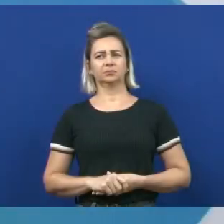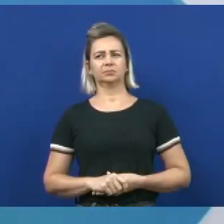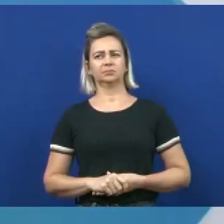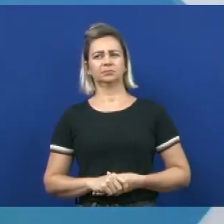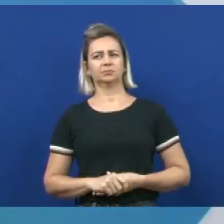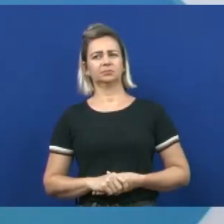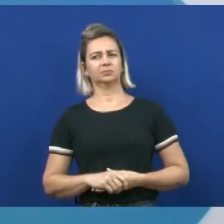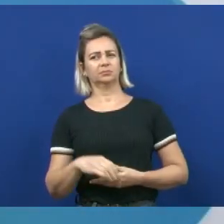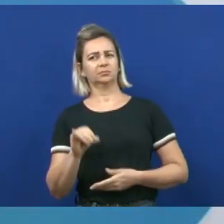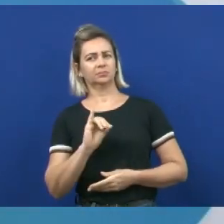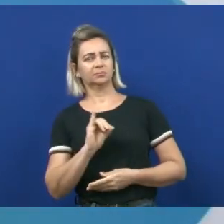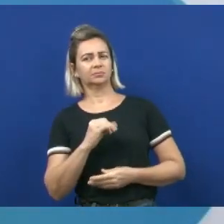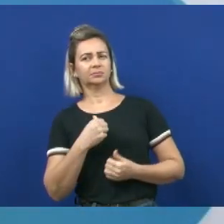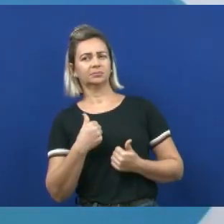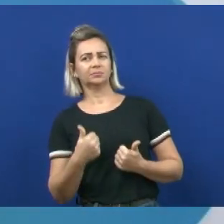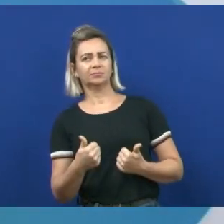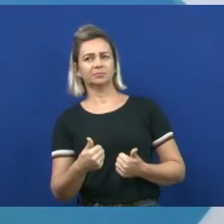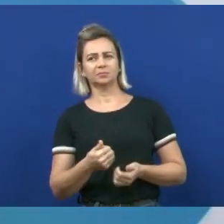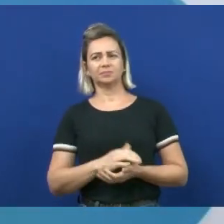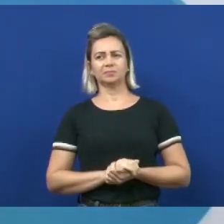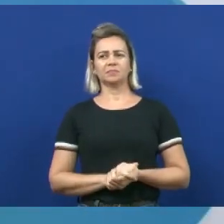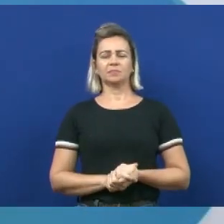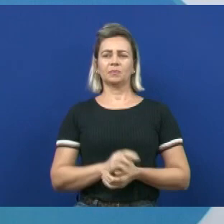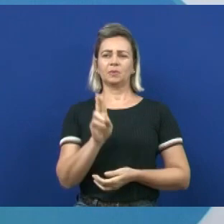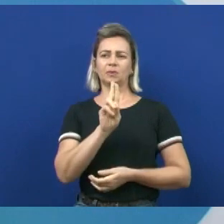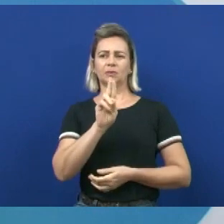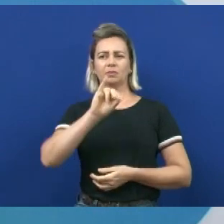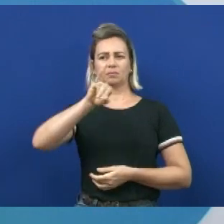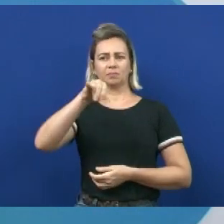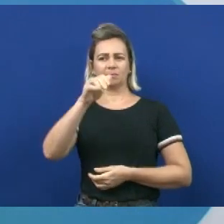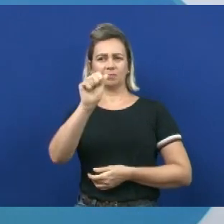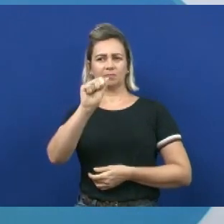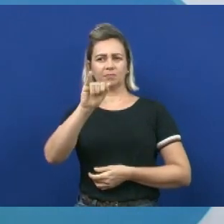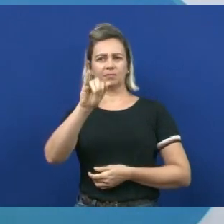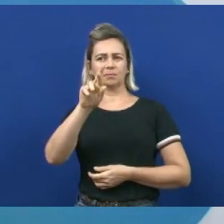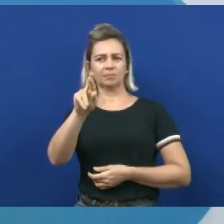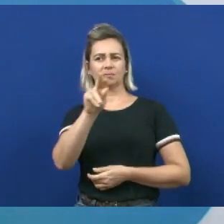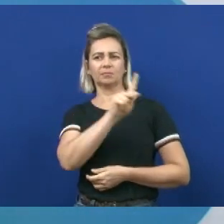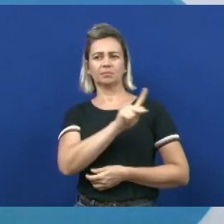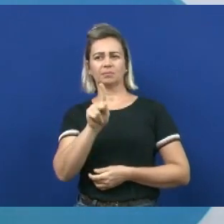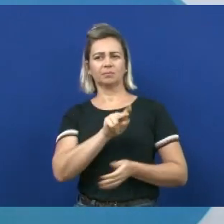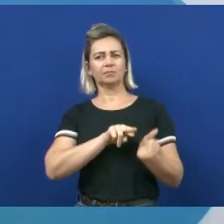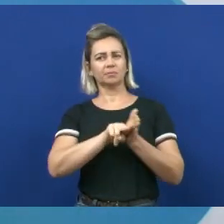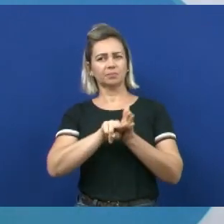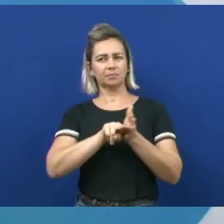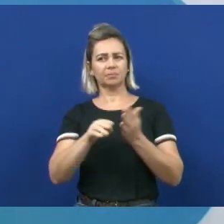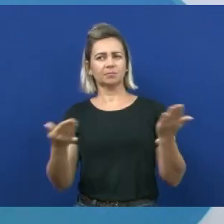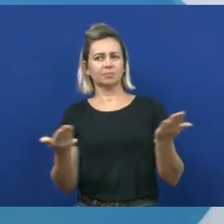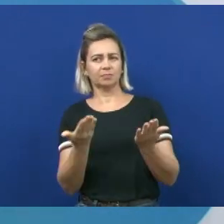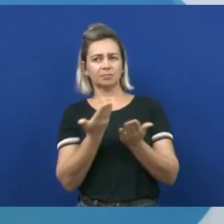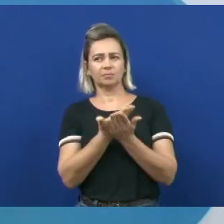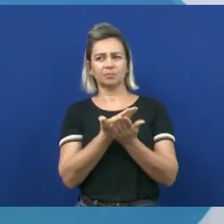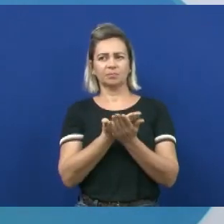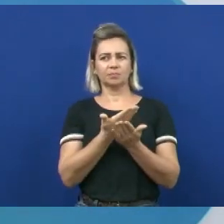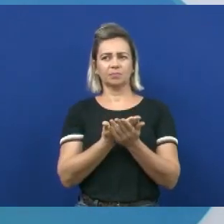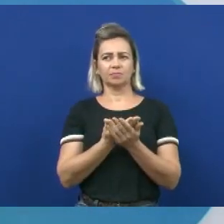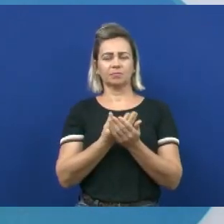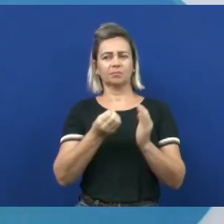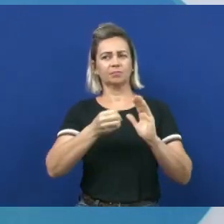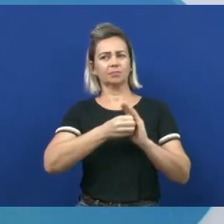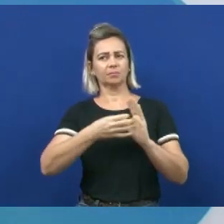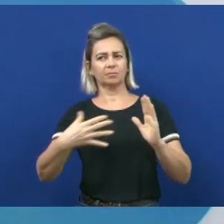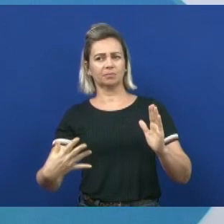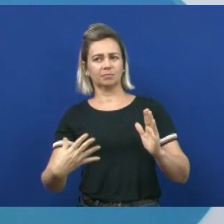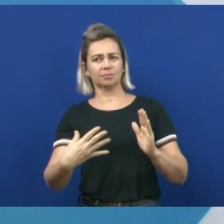Então, pessoal, meu nome é Jair, eu sou professor de Biologia, né? E hoje a gente vai falar sobre as características dos seres